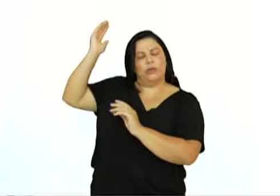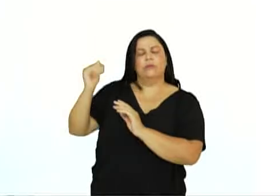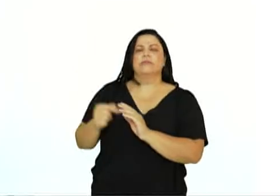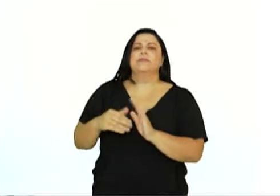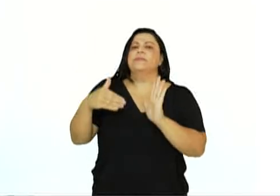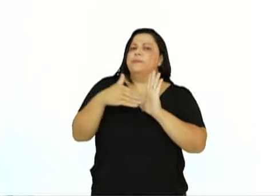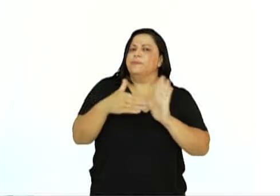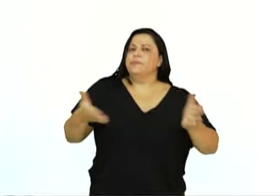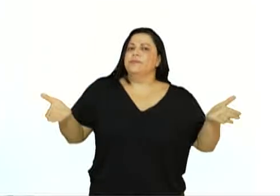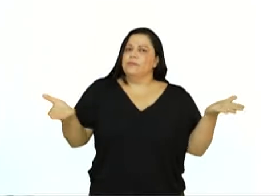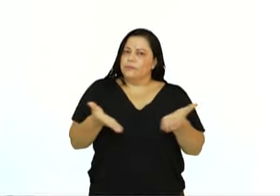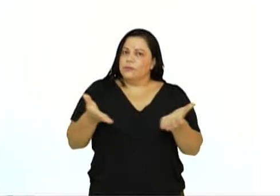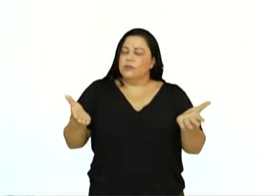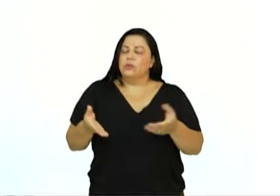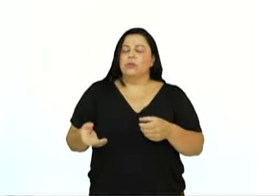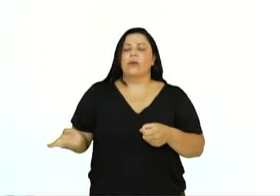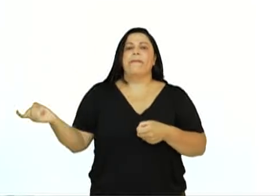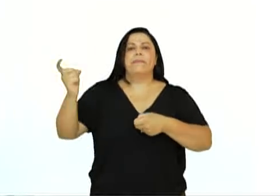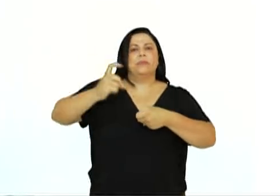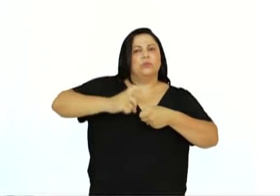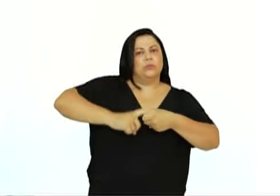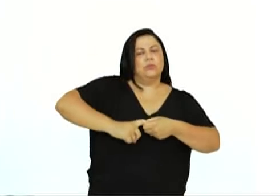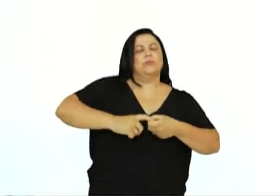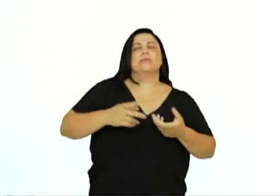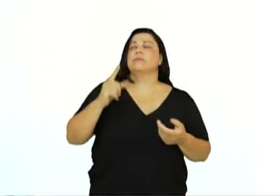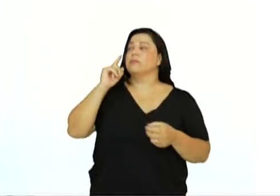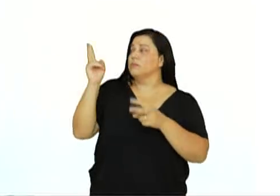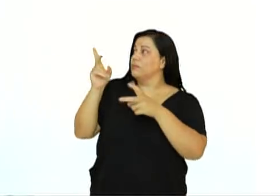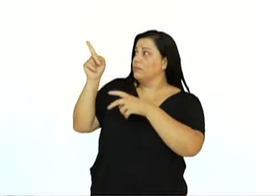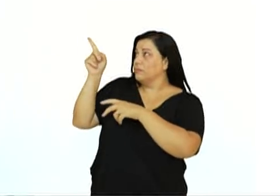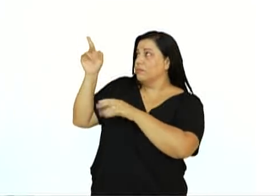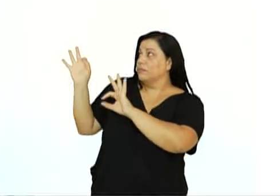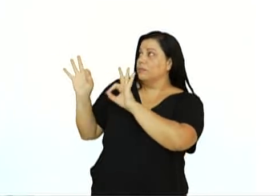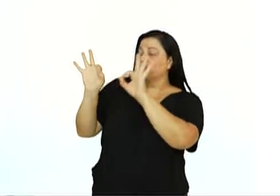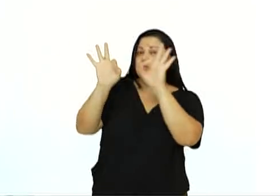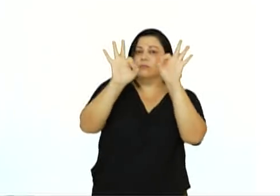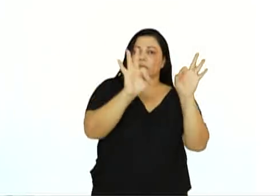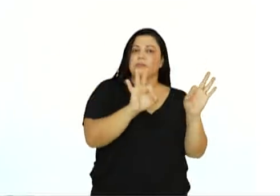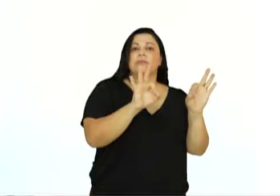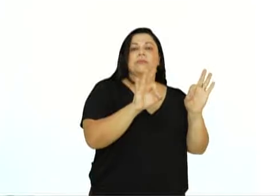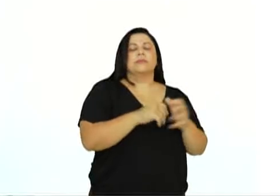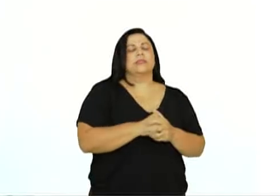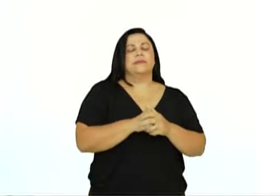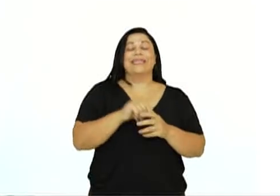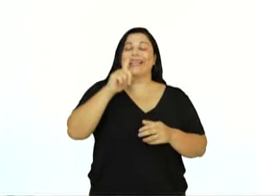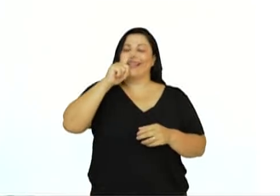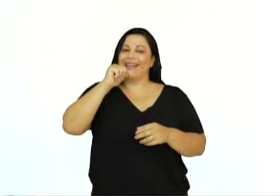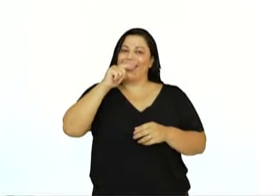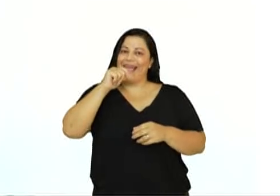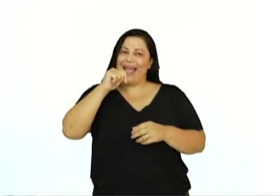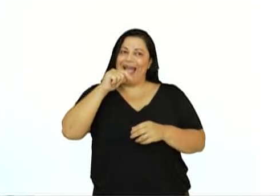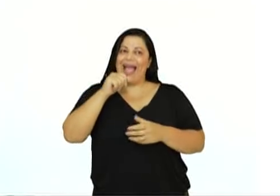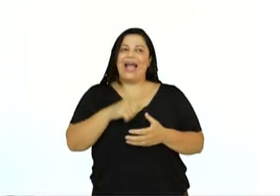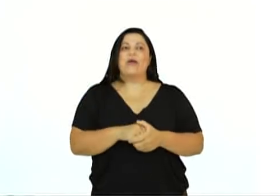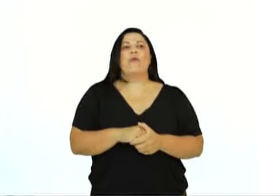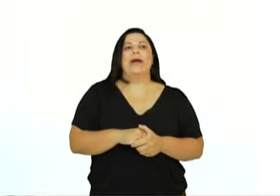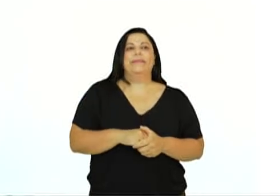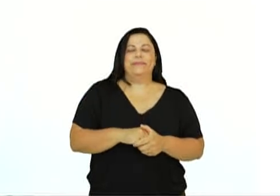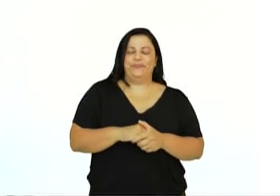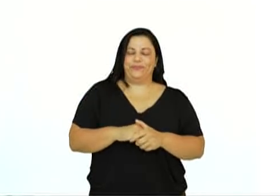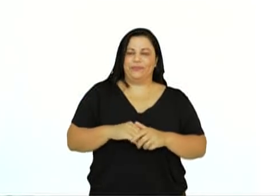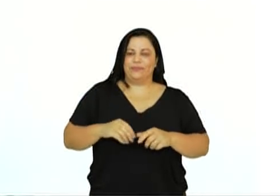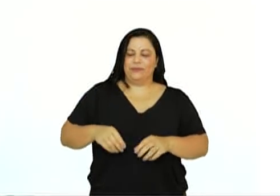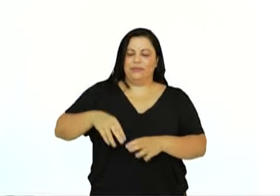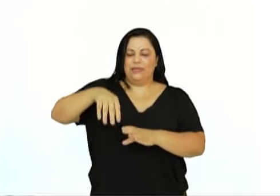hoje, né, um patrimônio da humanidade essas construções, e elas serviam então para captar a água do poço, captar a água da